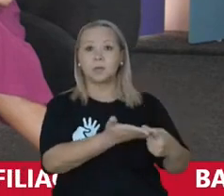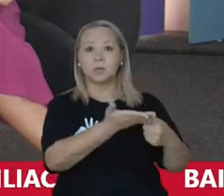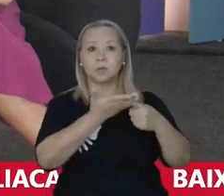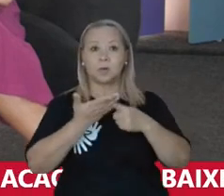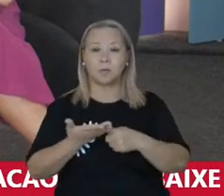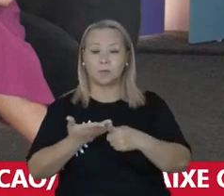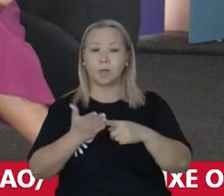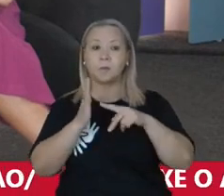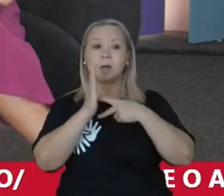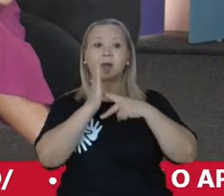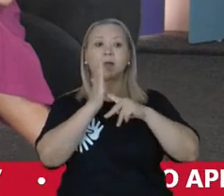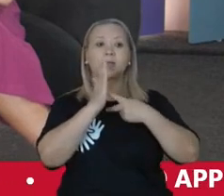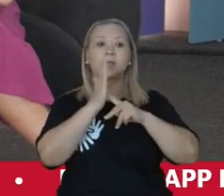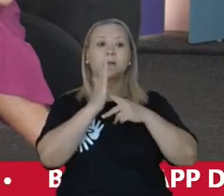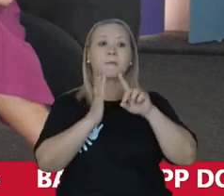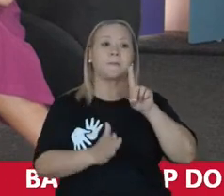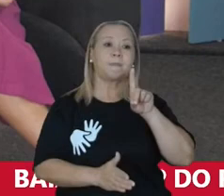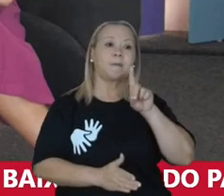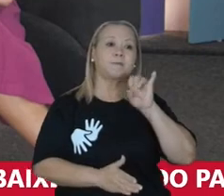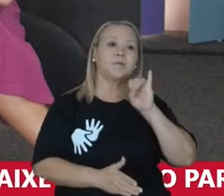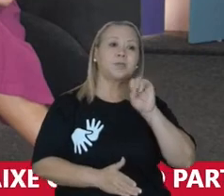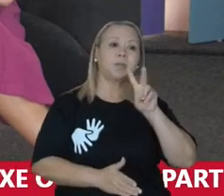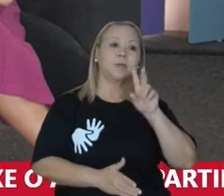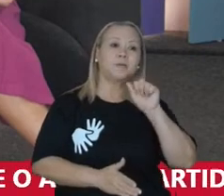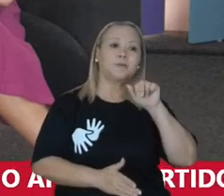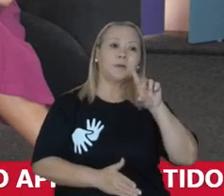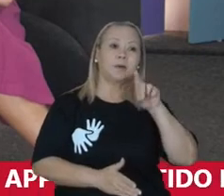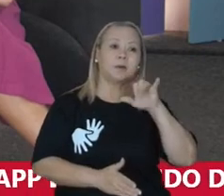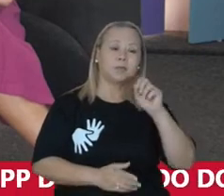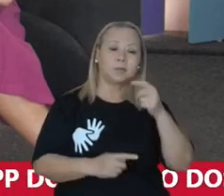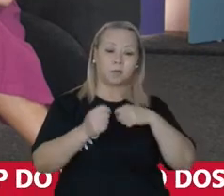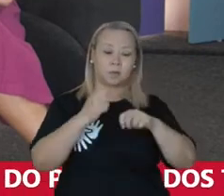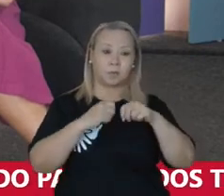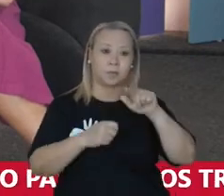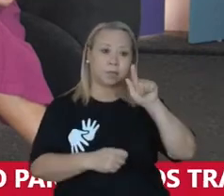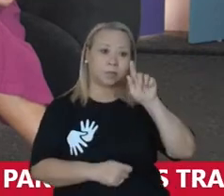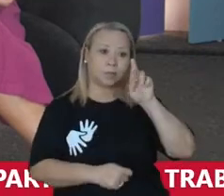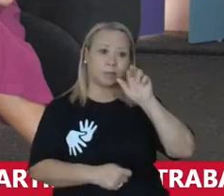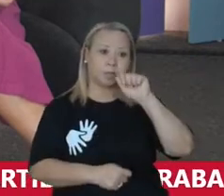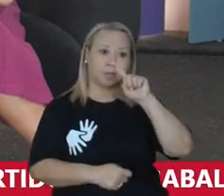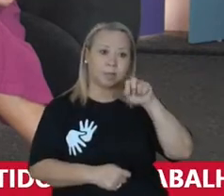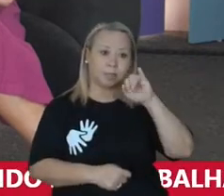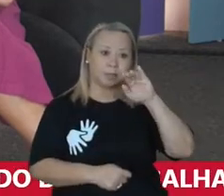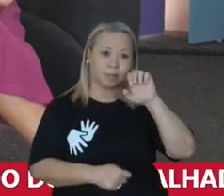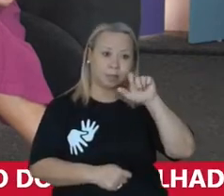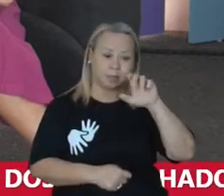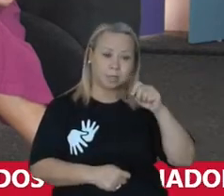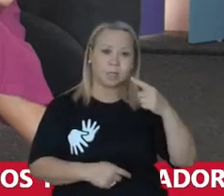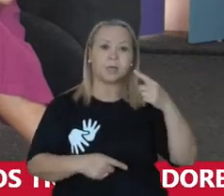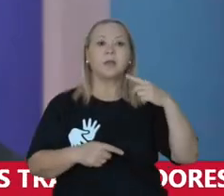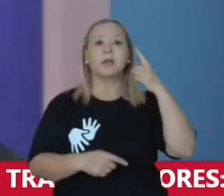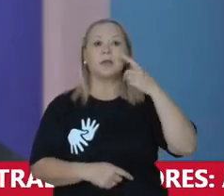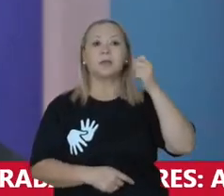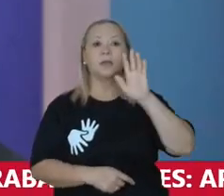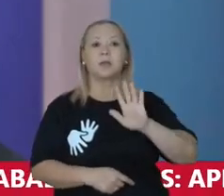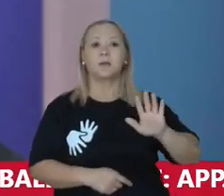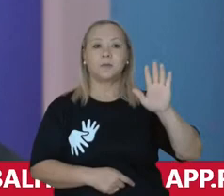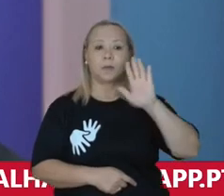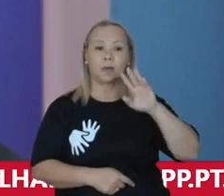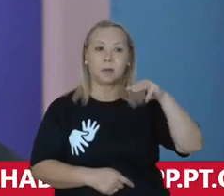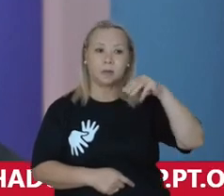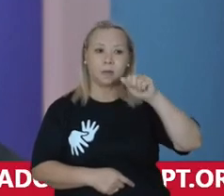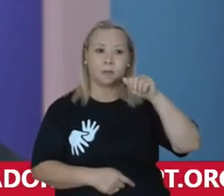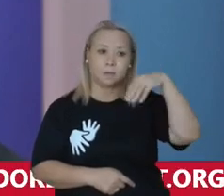convidamos a sindicalista Juvândia Moreira Leite, a economista Graziele Davi e a deputada federal Maria do Rosário.